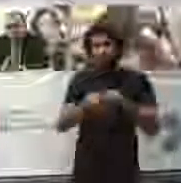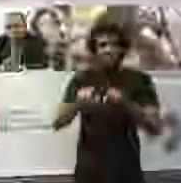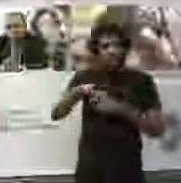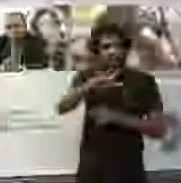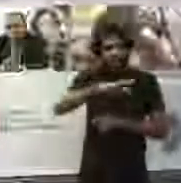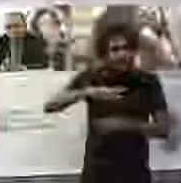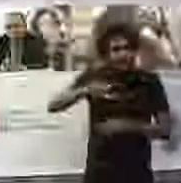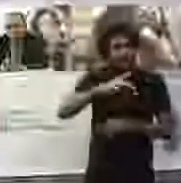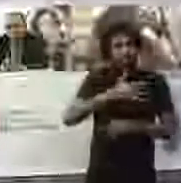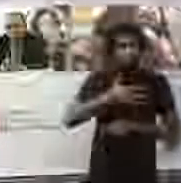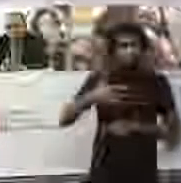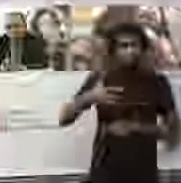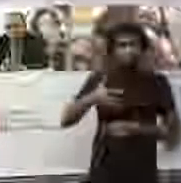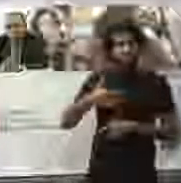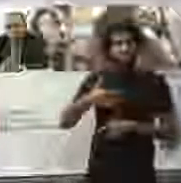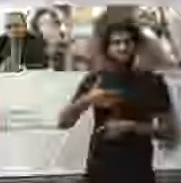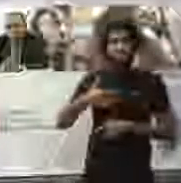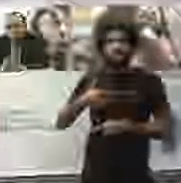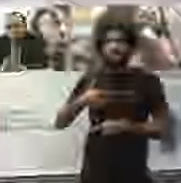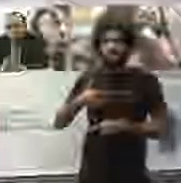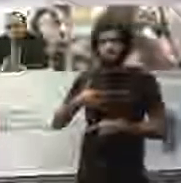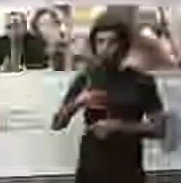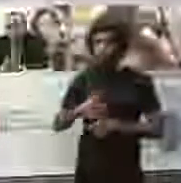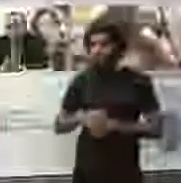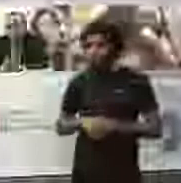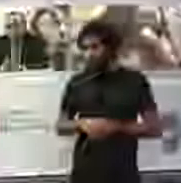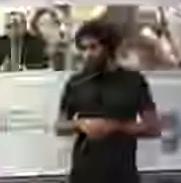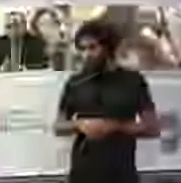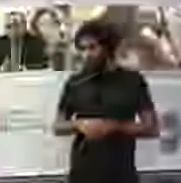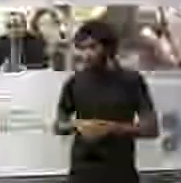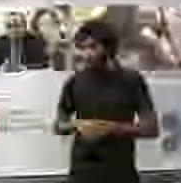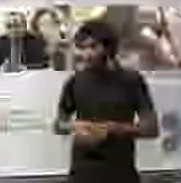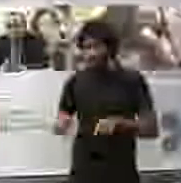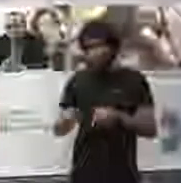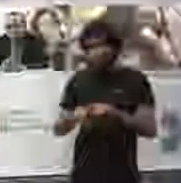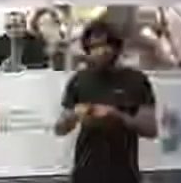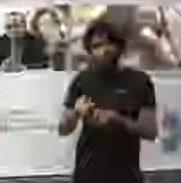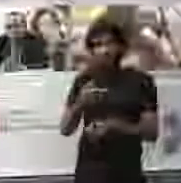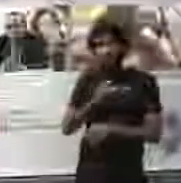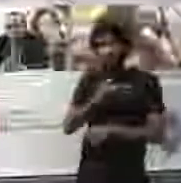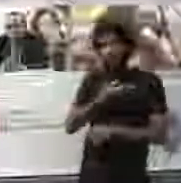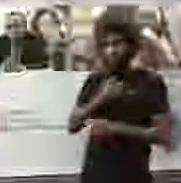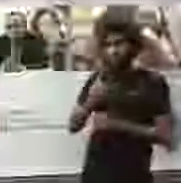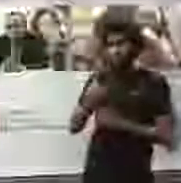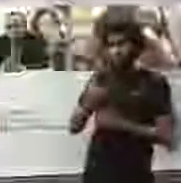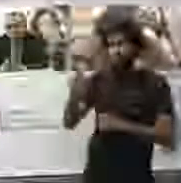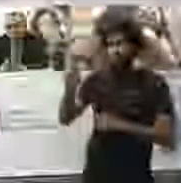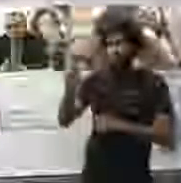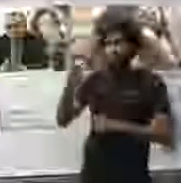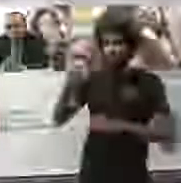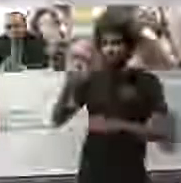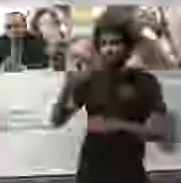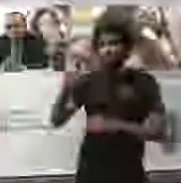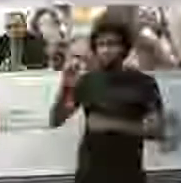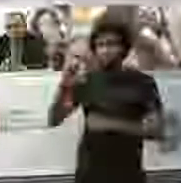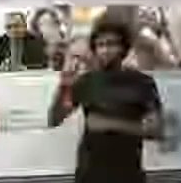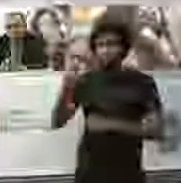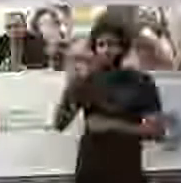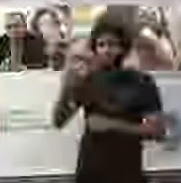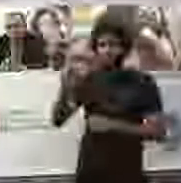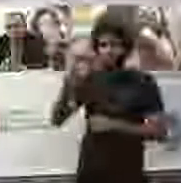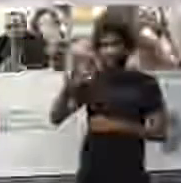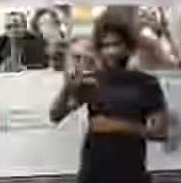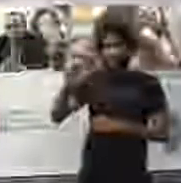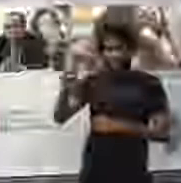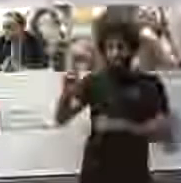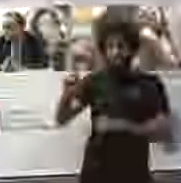a ele também e também aqui o meu amigo charles lustosa que é mistério por